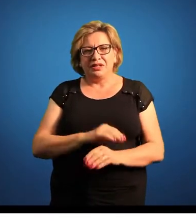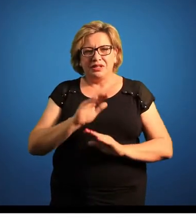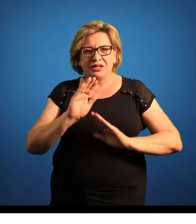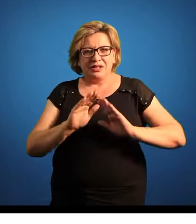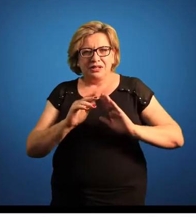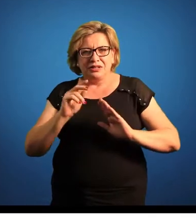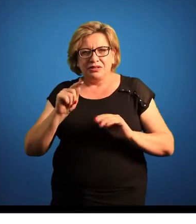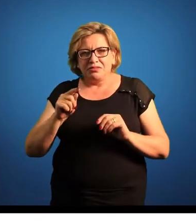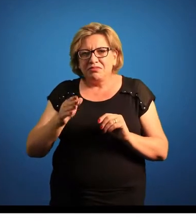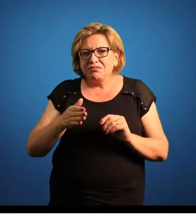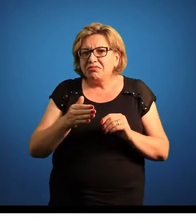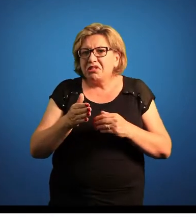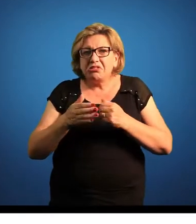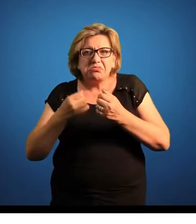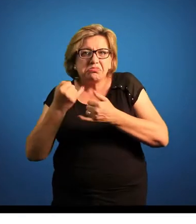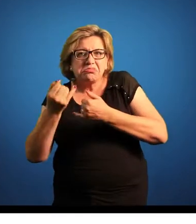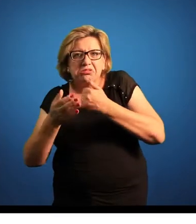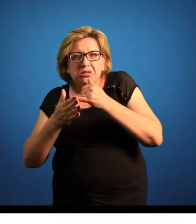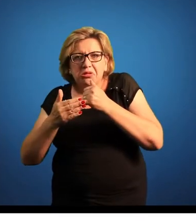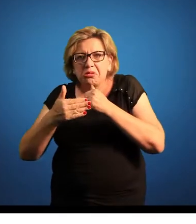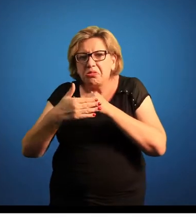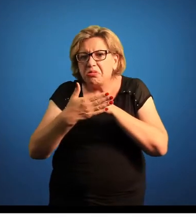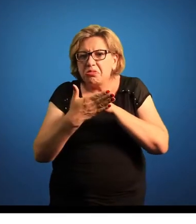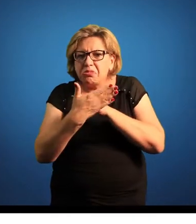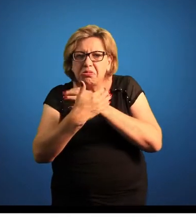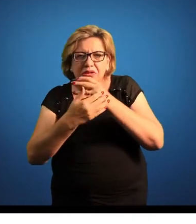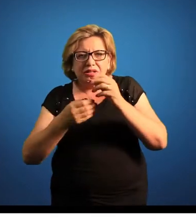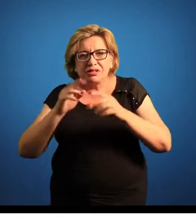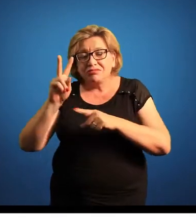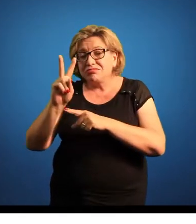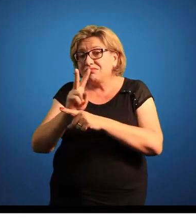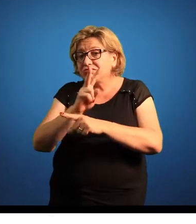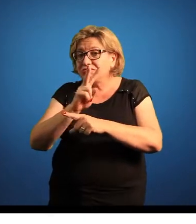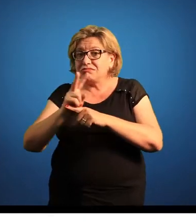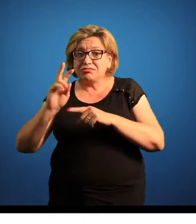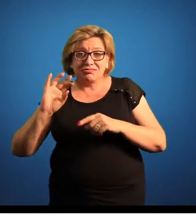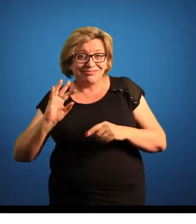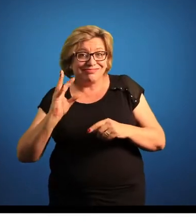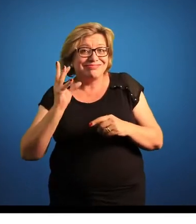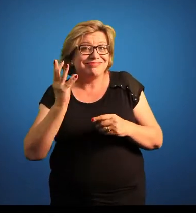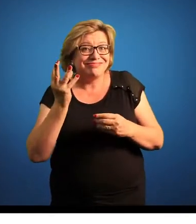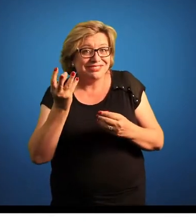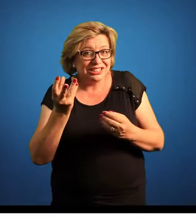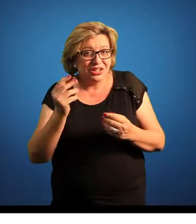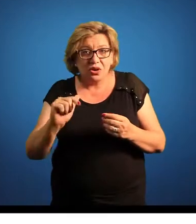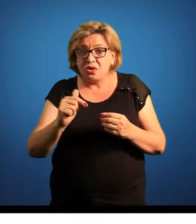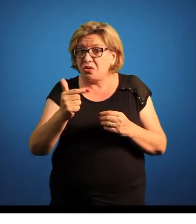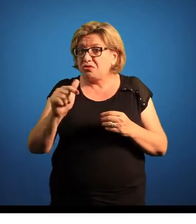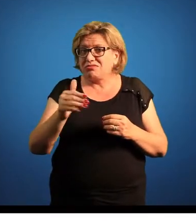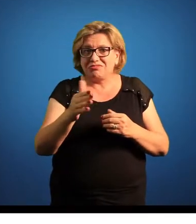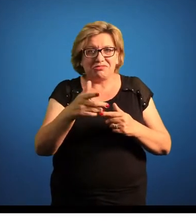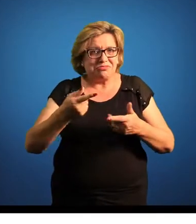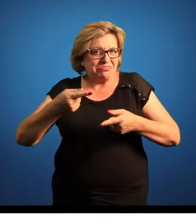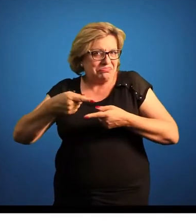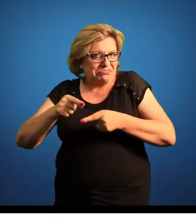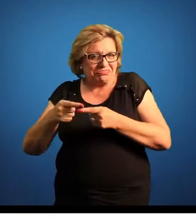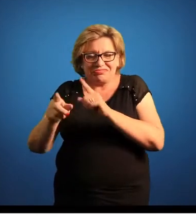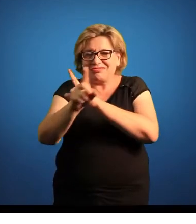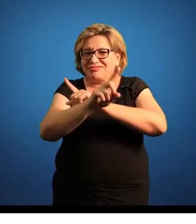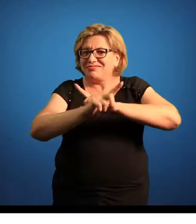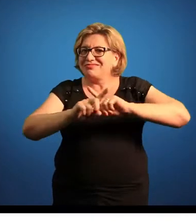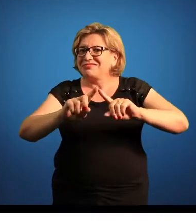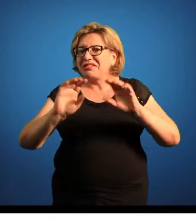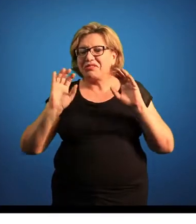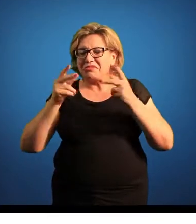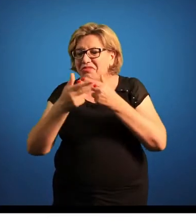Enquanto isso, o peixe palhaço se esfrega nos tentáculos, né? Ele ganha proteção dessa anêmona, né? Nenhum outro peixe vem provocar ele, nenhum outro animal